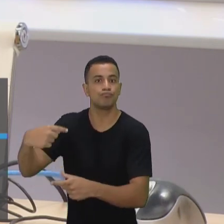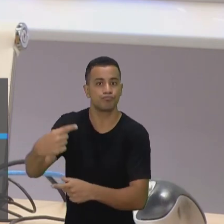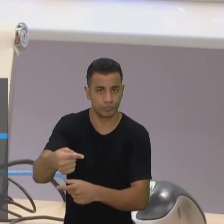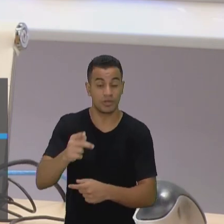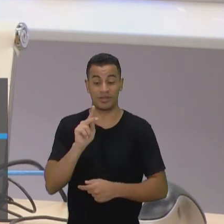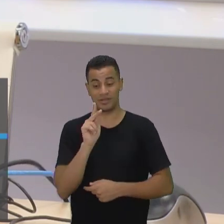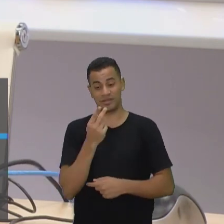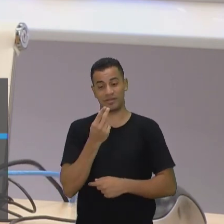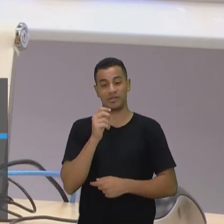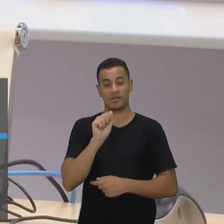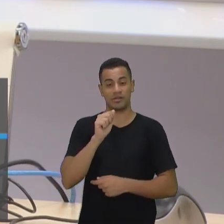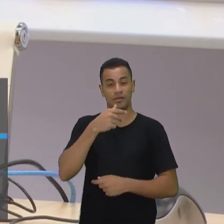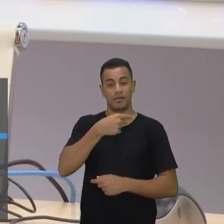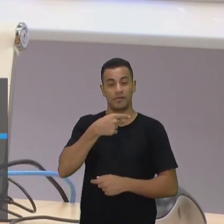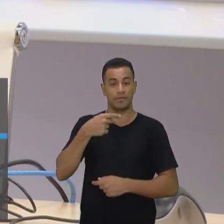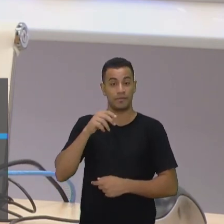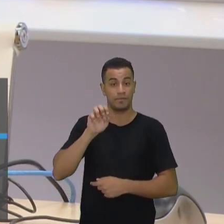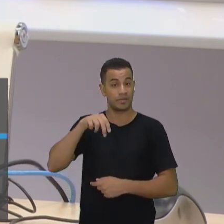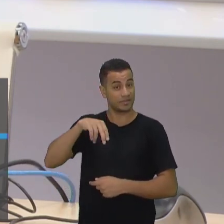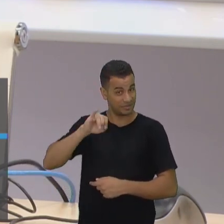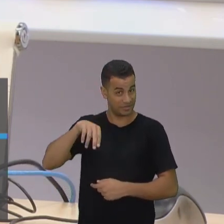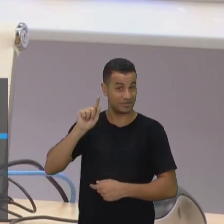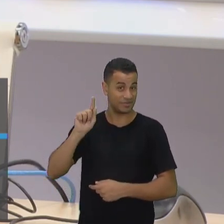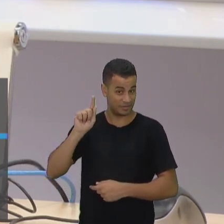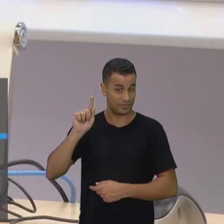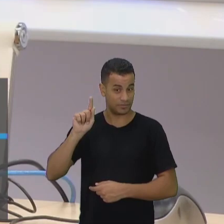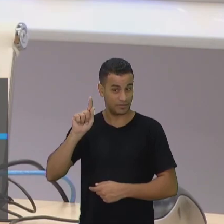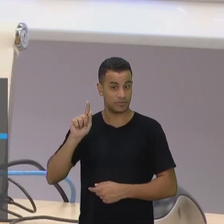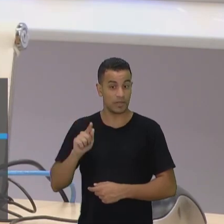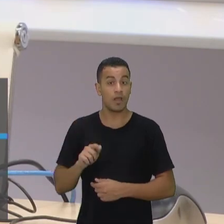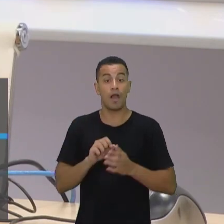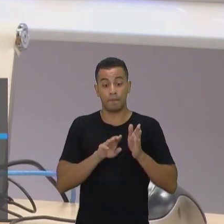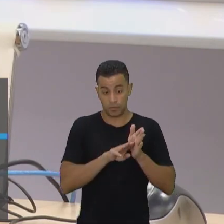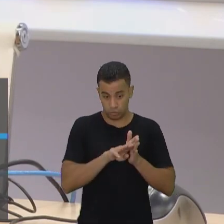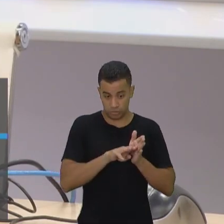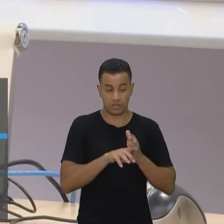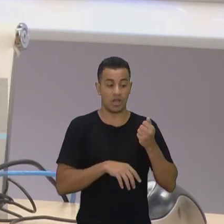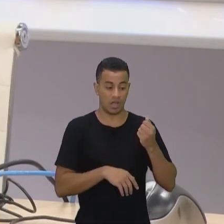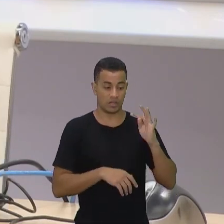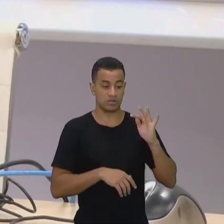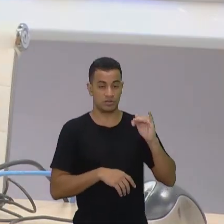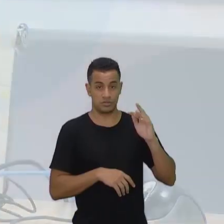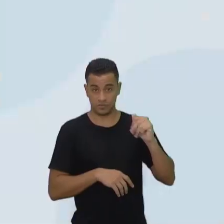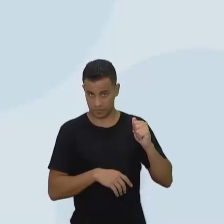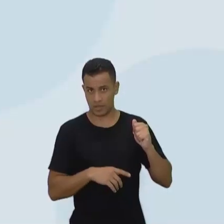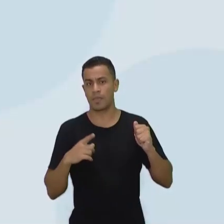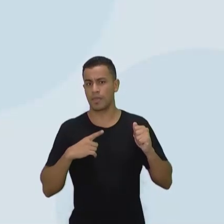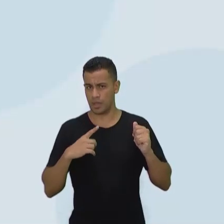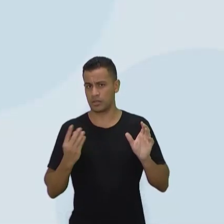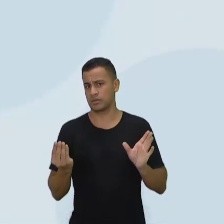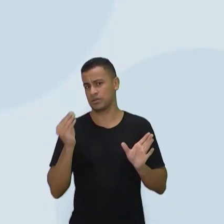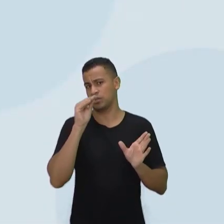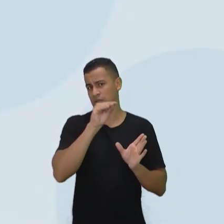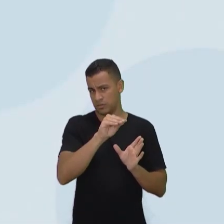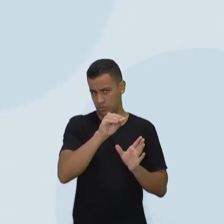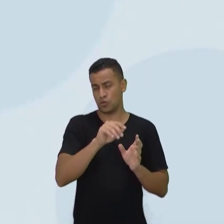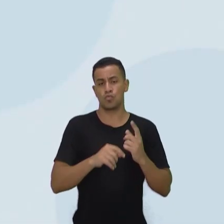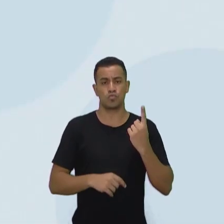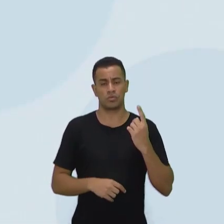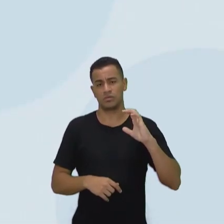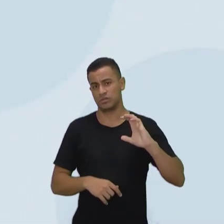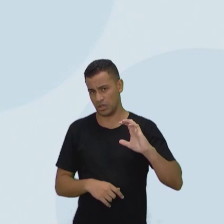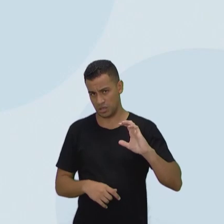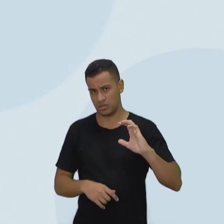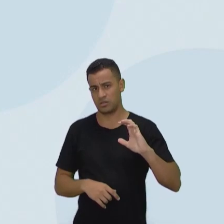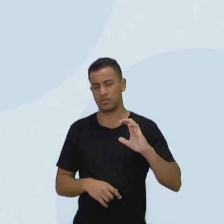inseridas dessa forma dentro das atividades da UC1. Aqui a gente acabou de ver a questão da primeira